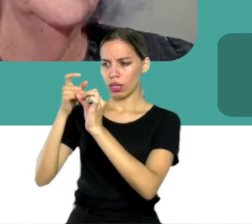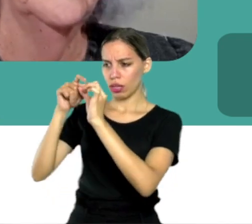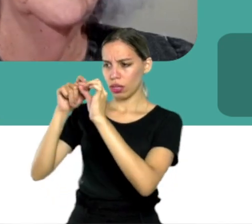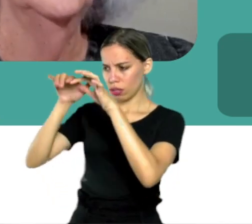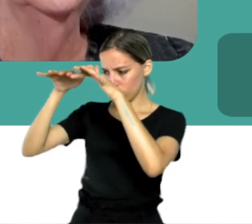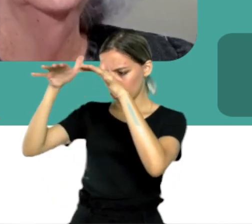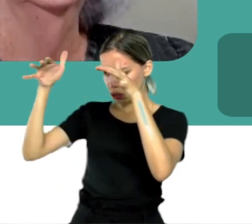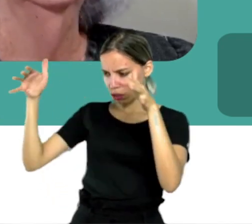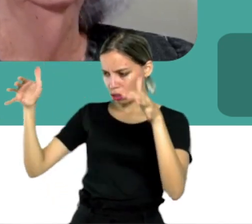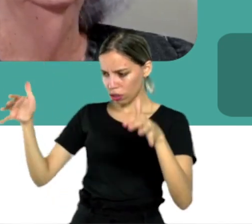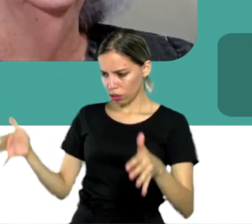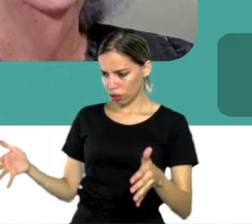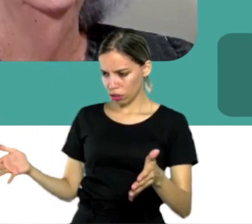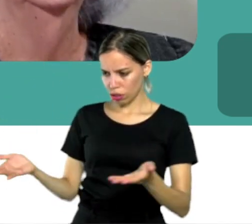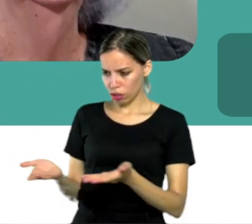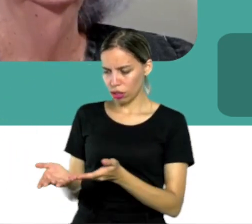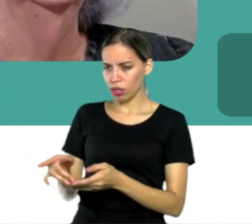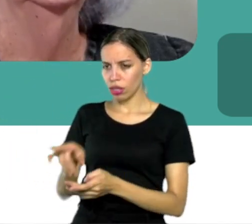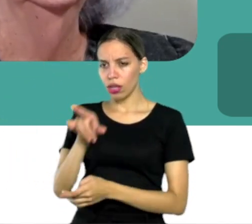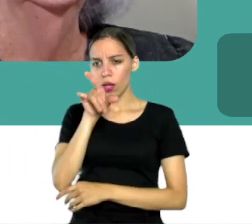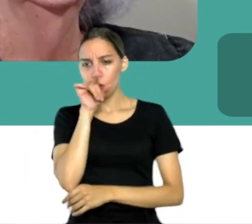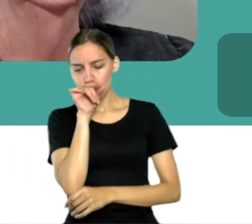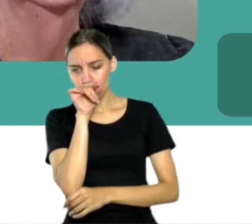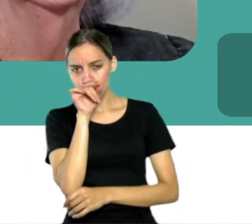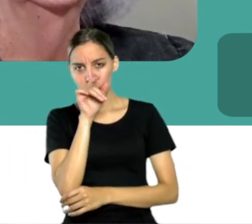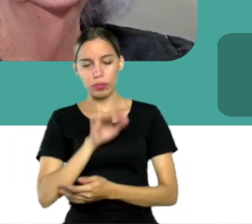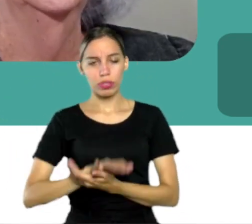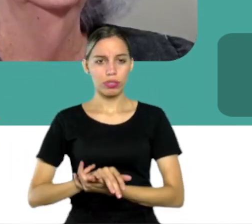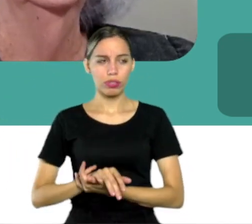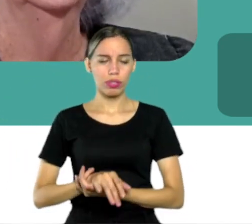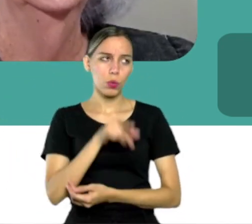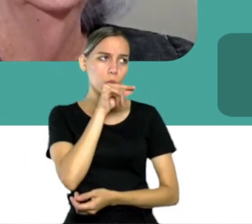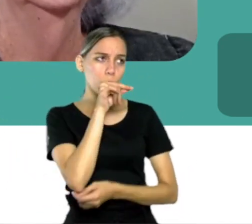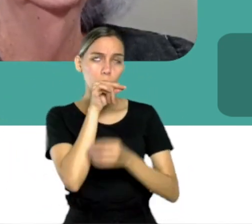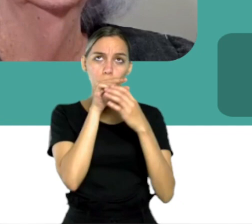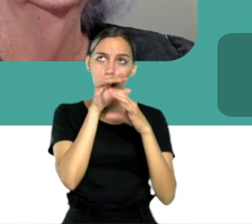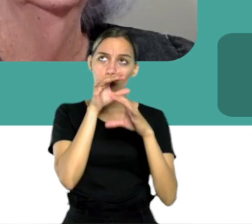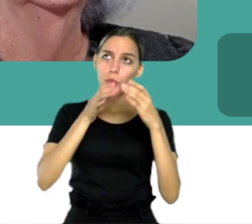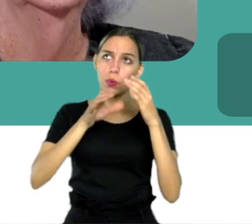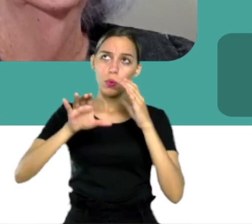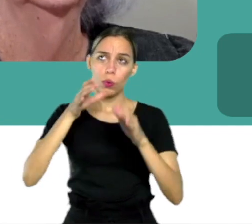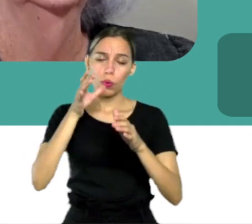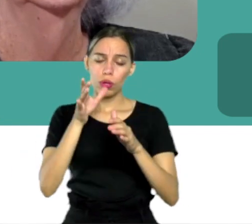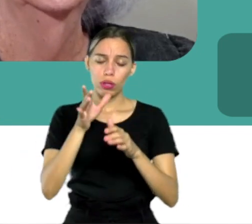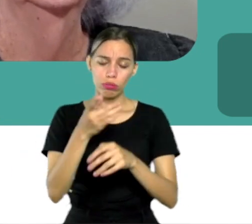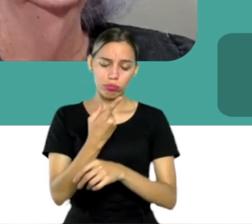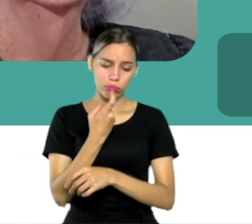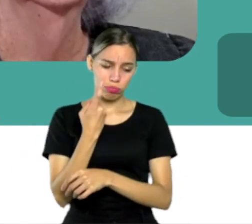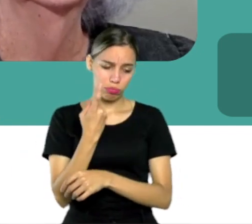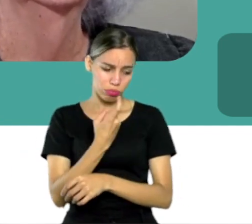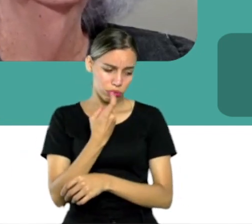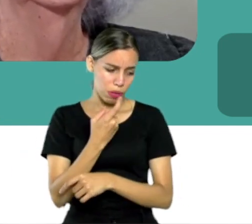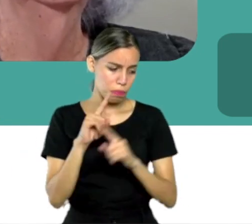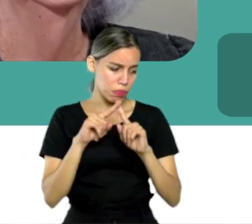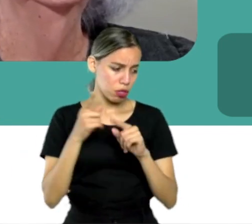canário, que canta, coitado, assim solitário, as asas que nunca feriram o azul.